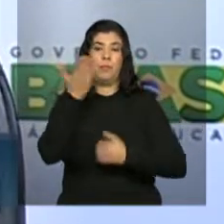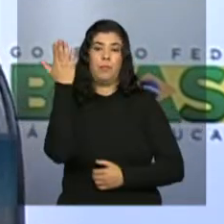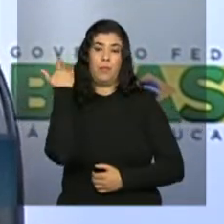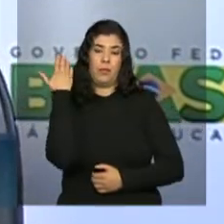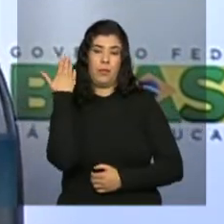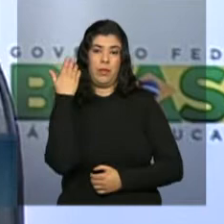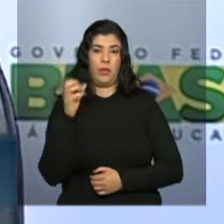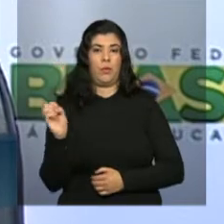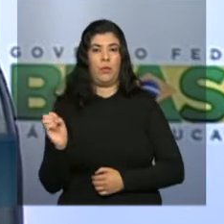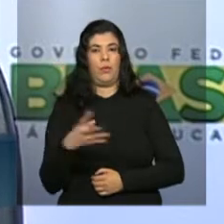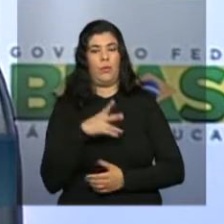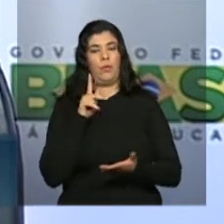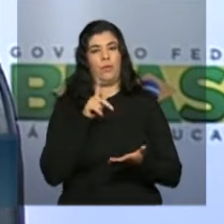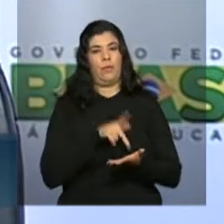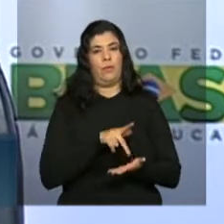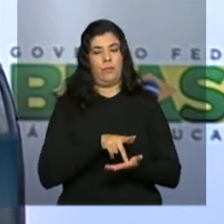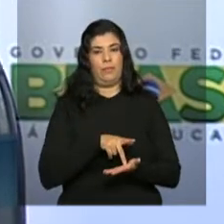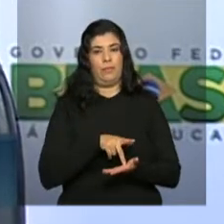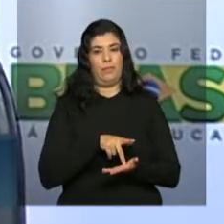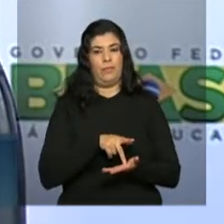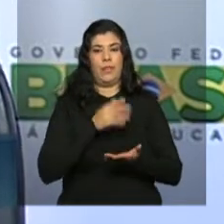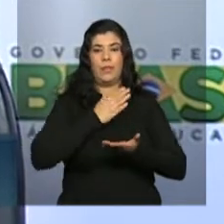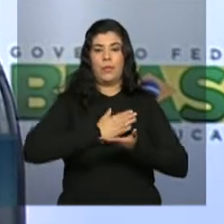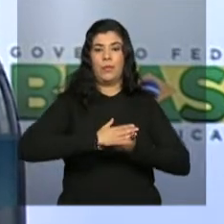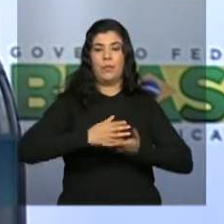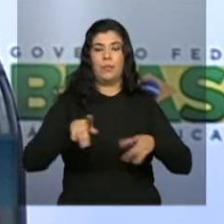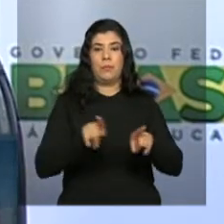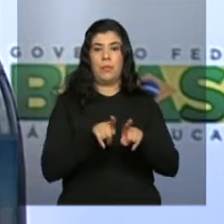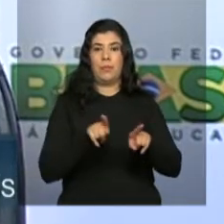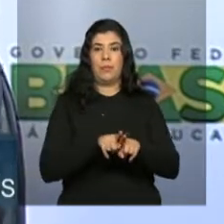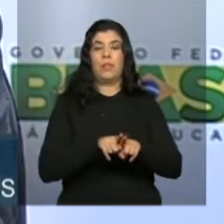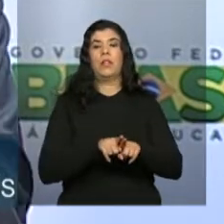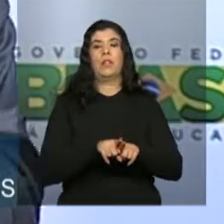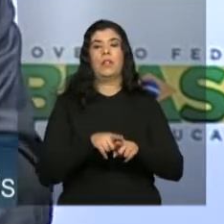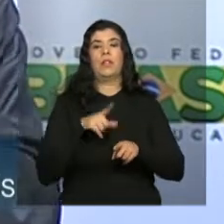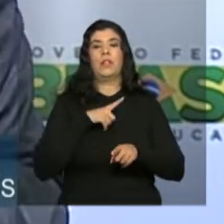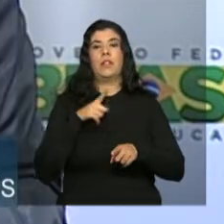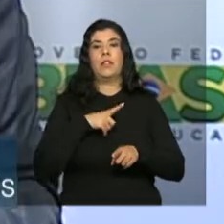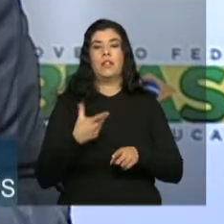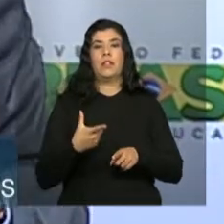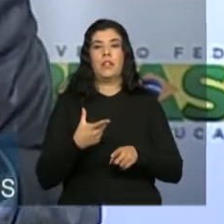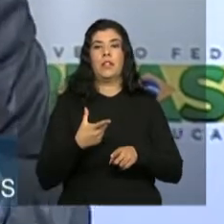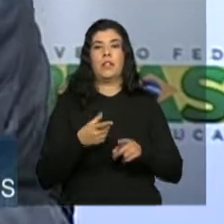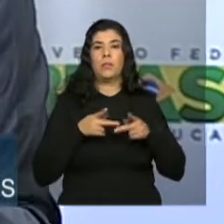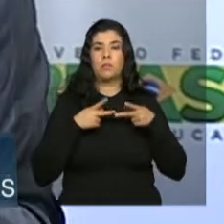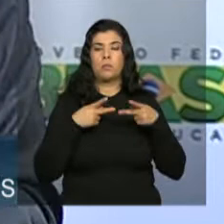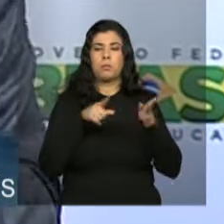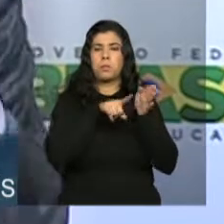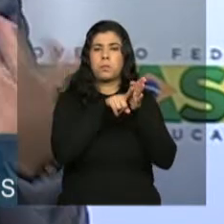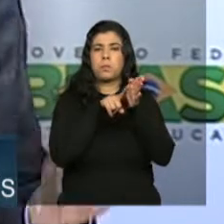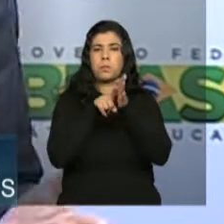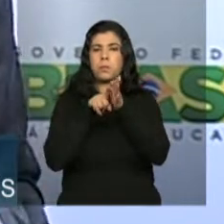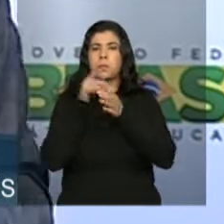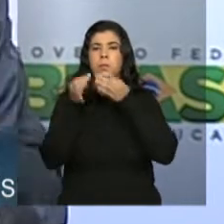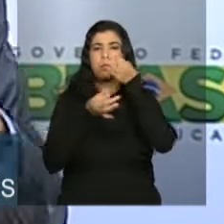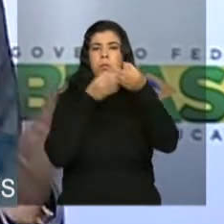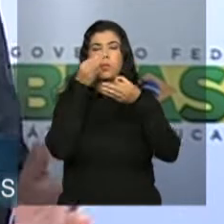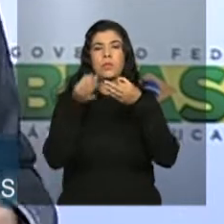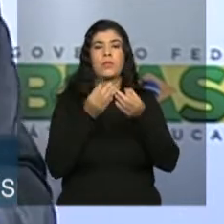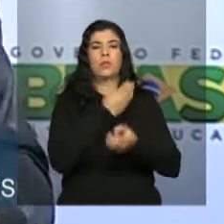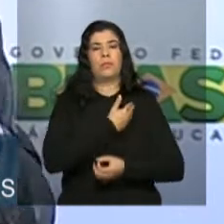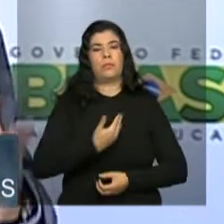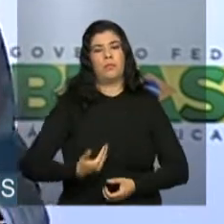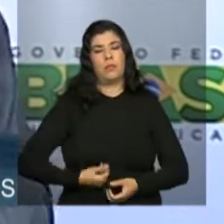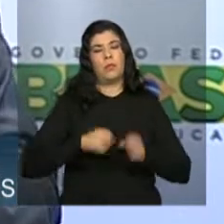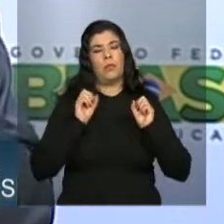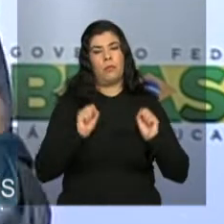e a partir inclusive de um processo de consulta pública que pode discutir com